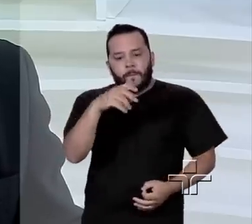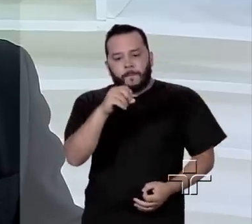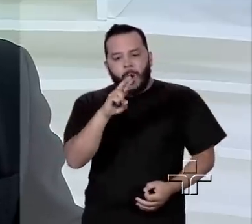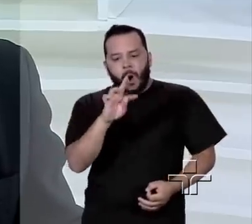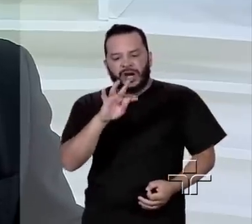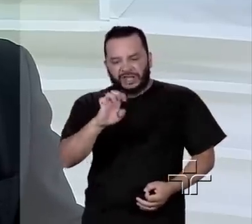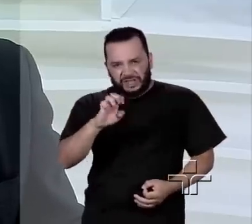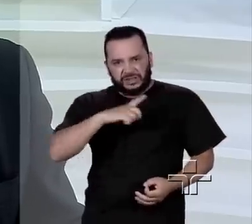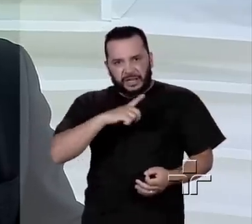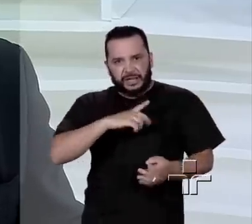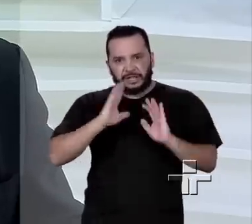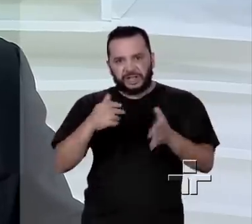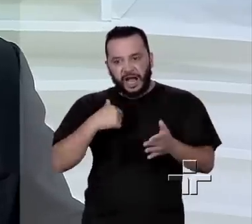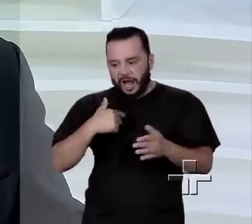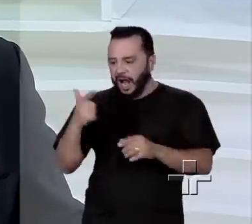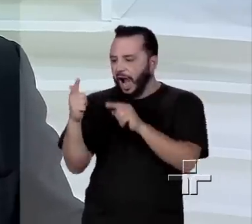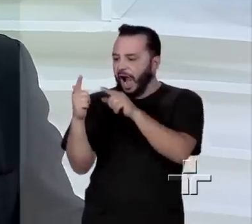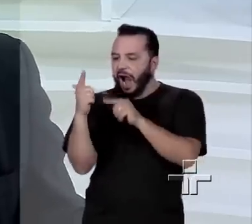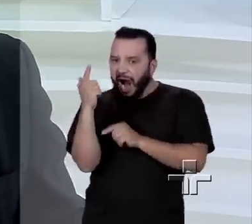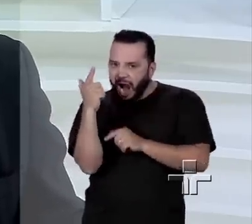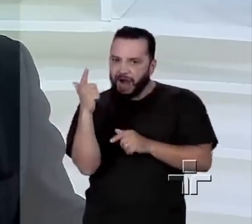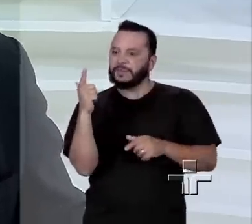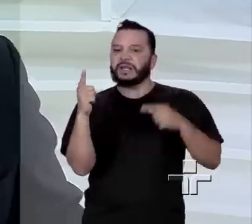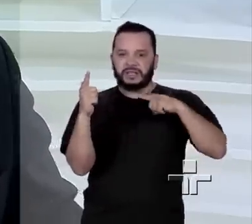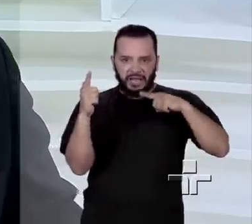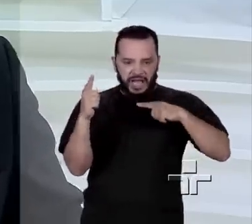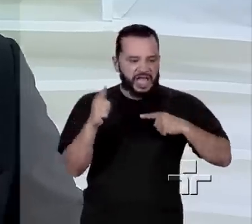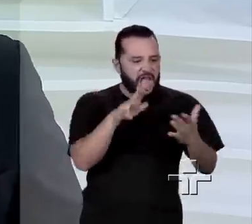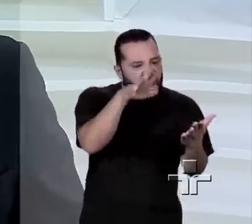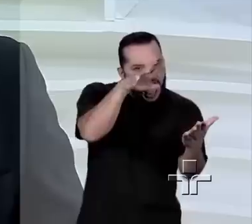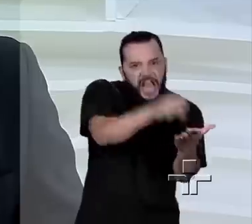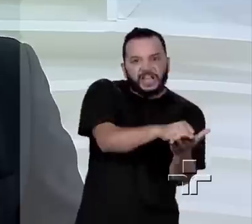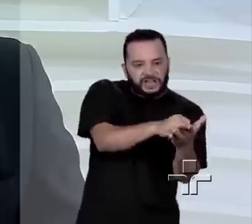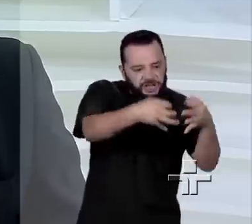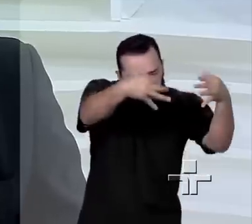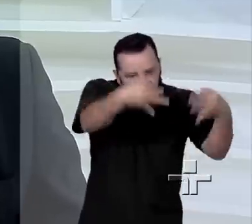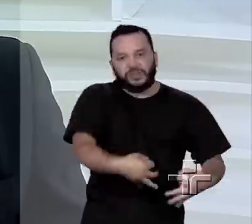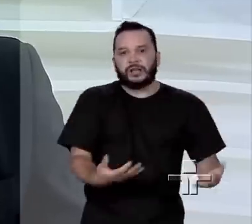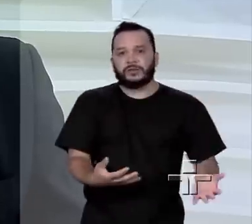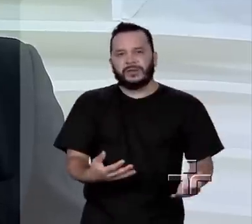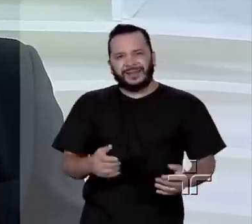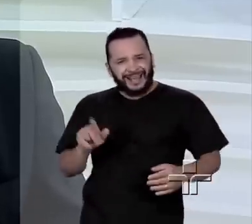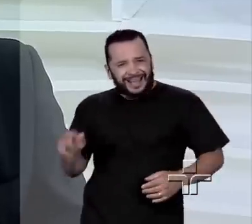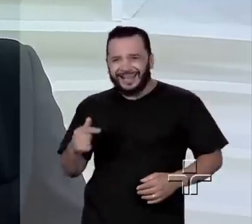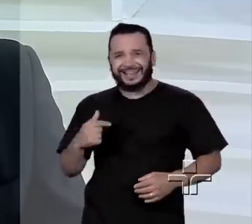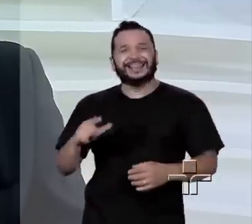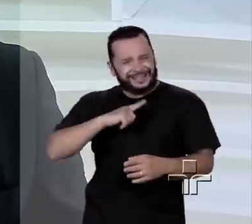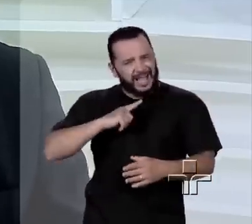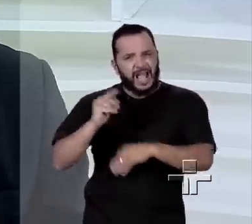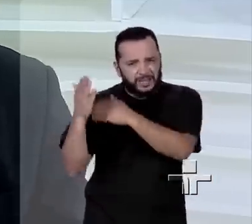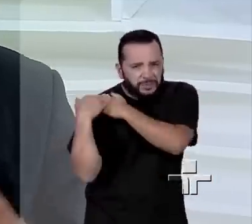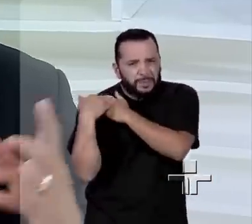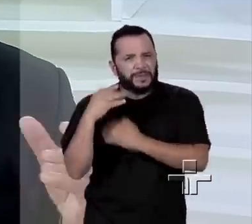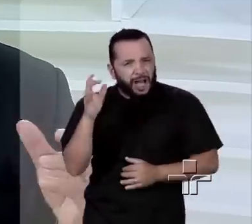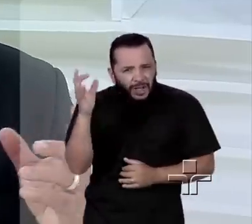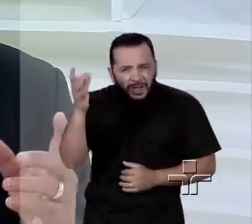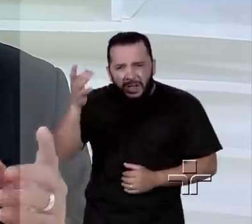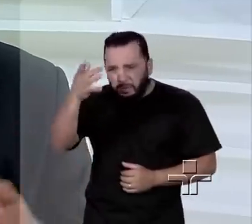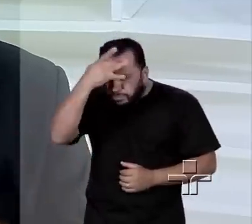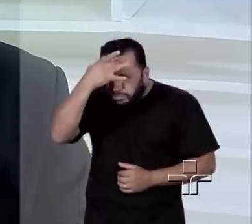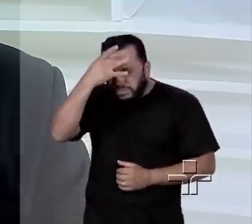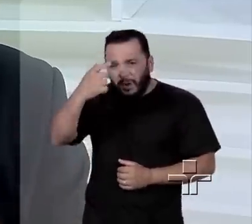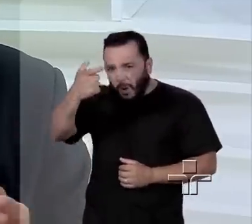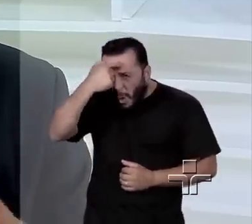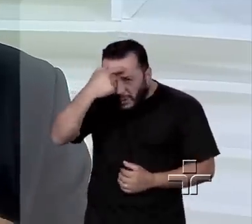arma registrada tem a responsabilidade. Raríssimas vezes vai estar envolvido num crime passional ou numa briga de